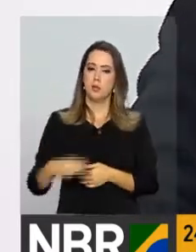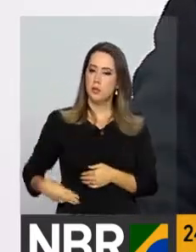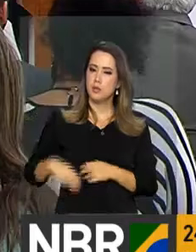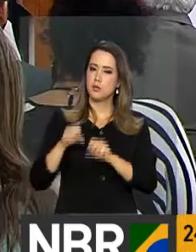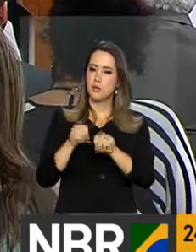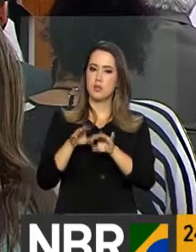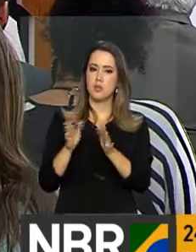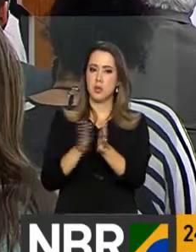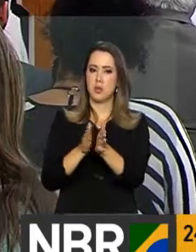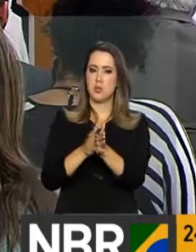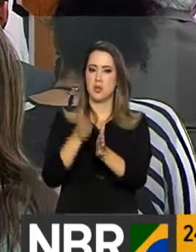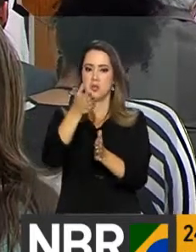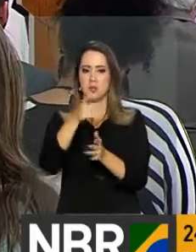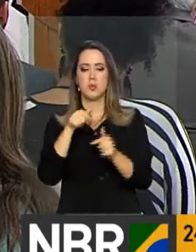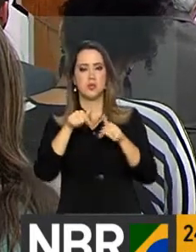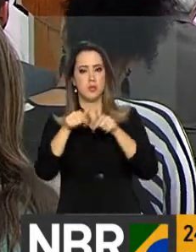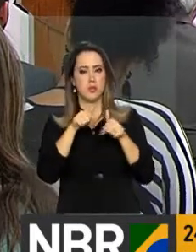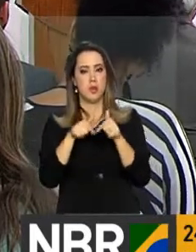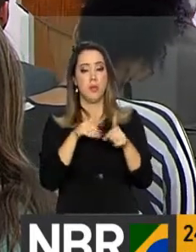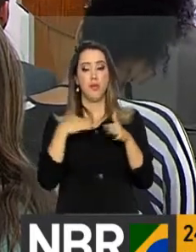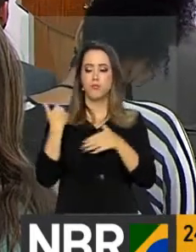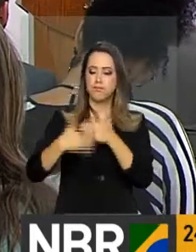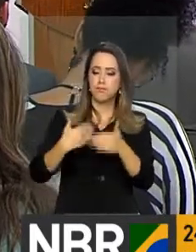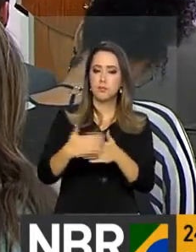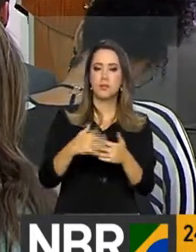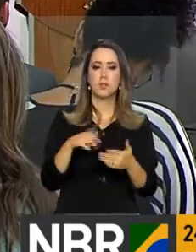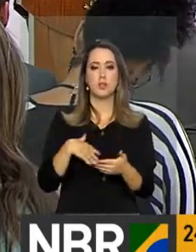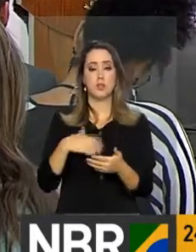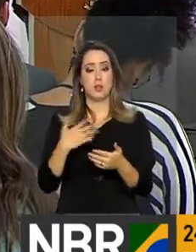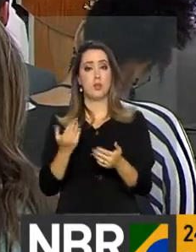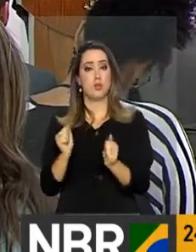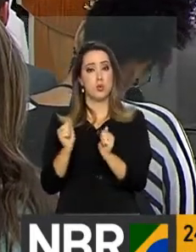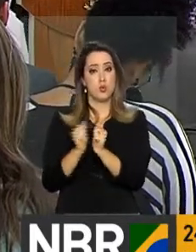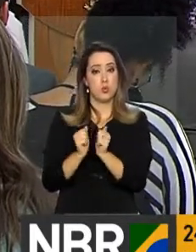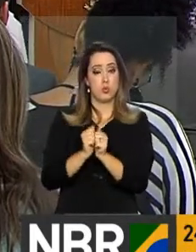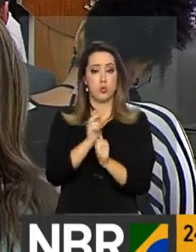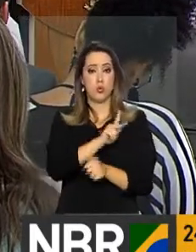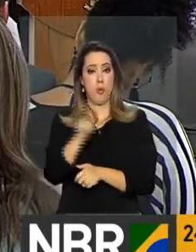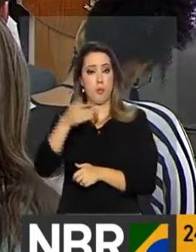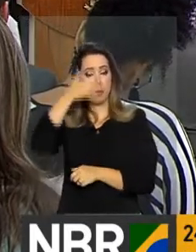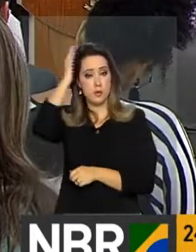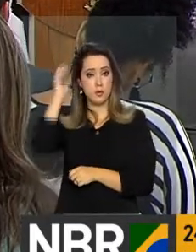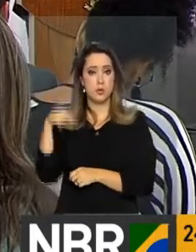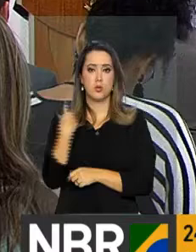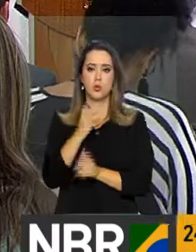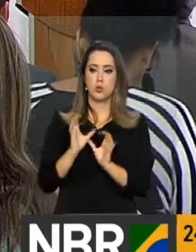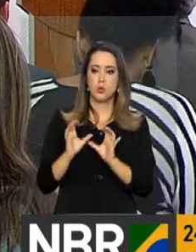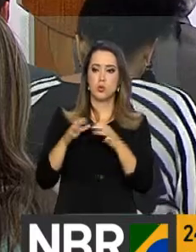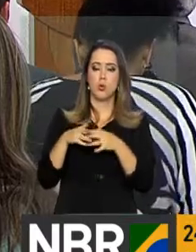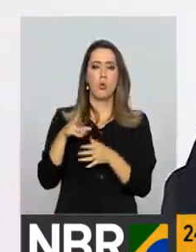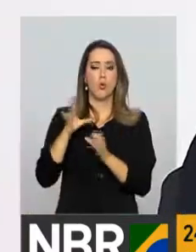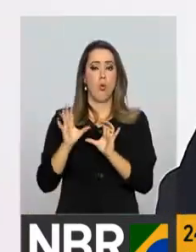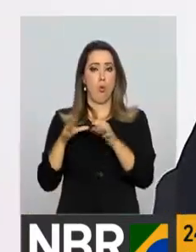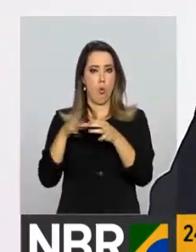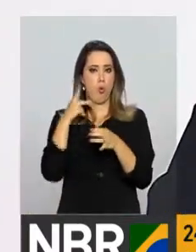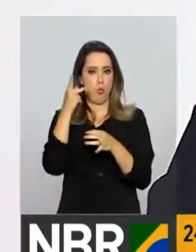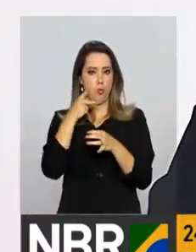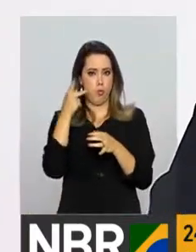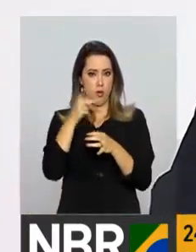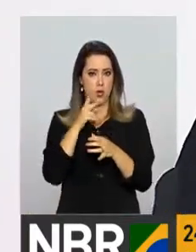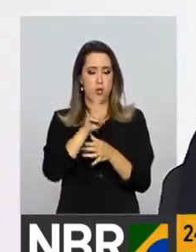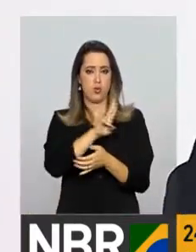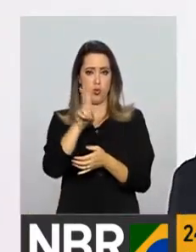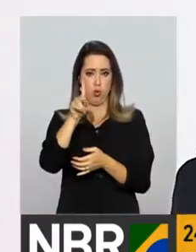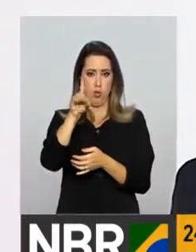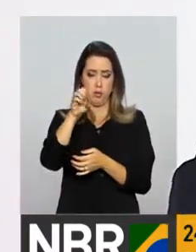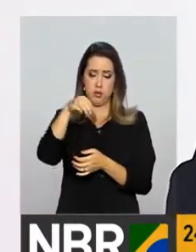trabalho que vem exercendo é em confiança do presidente michel mas em confiança do nosso partido também o democratas